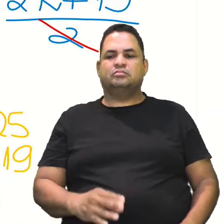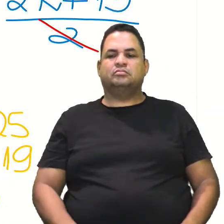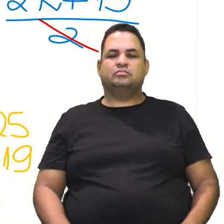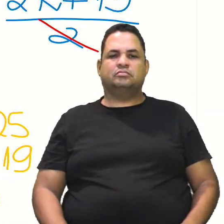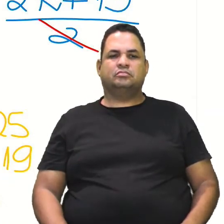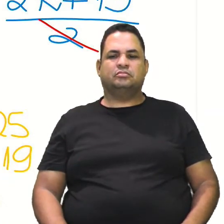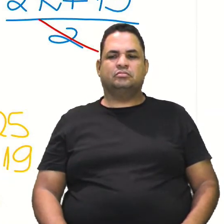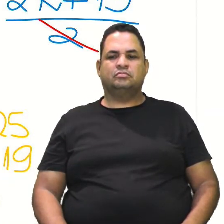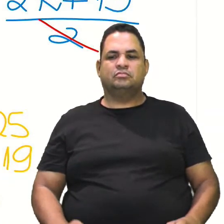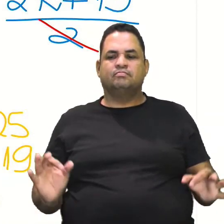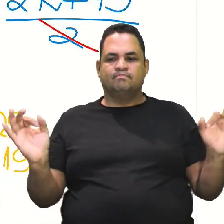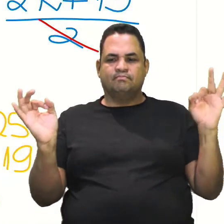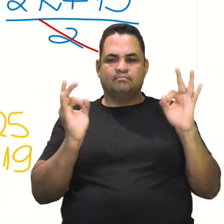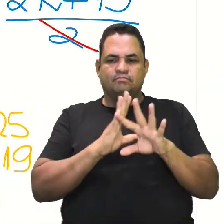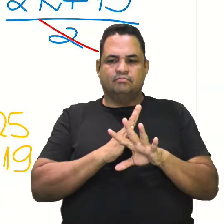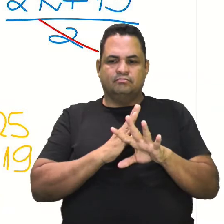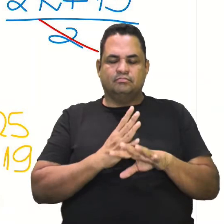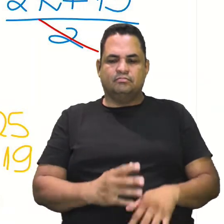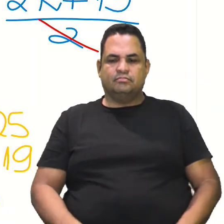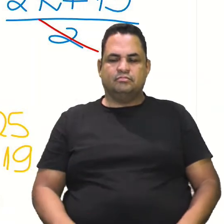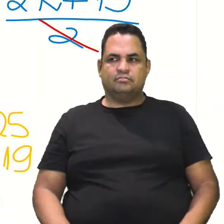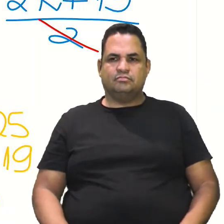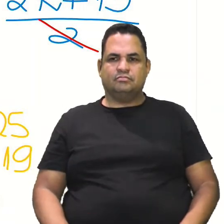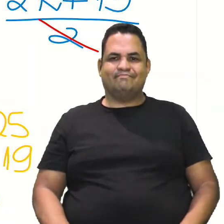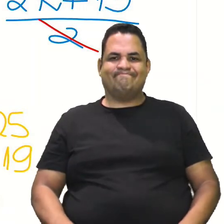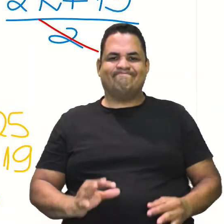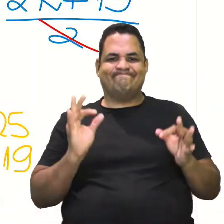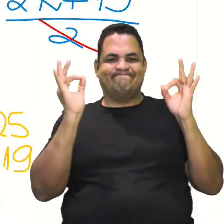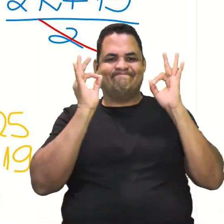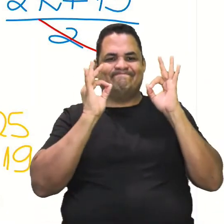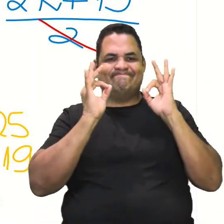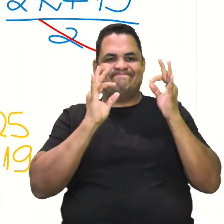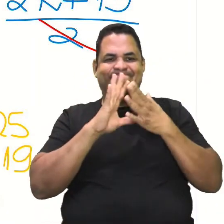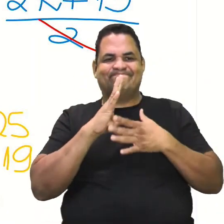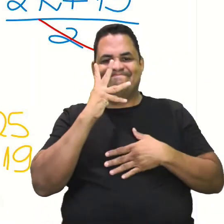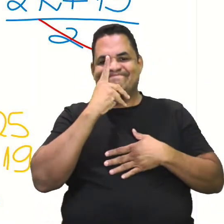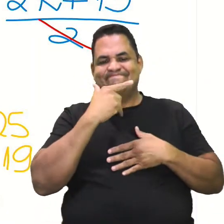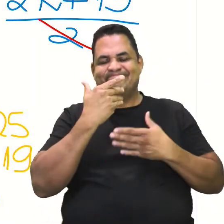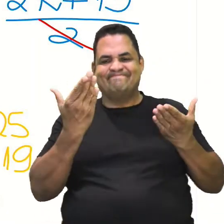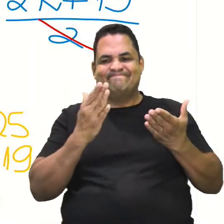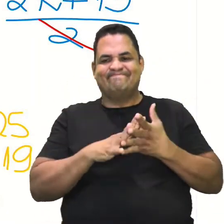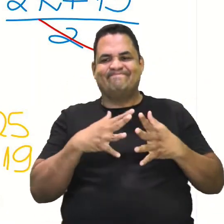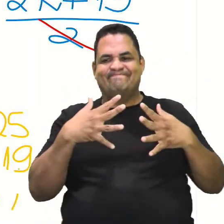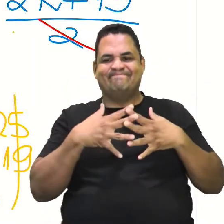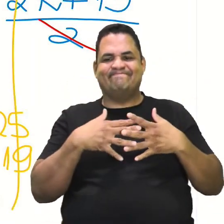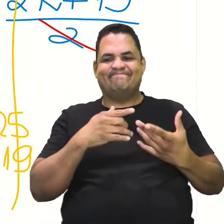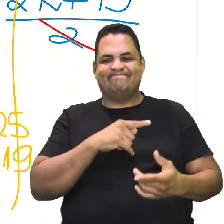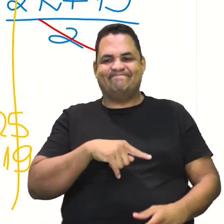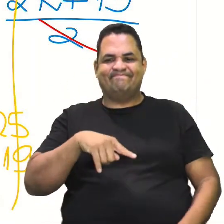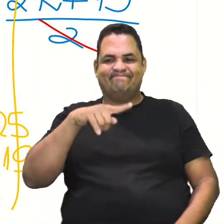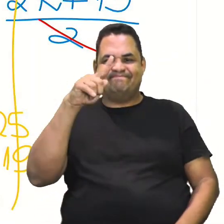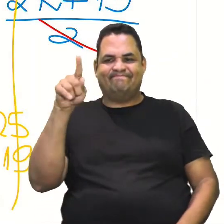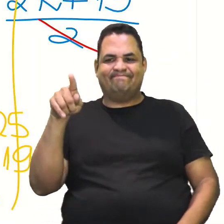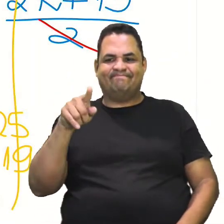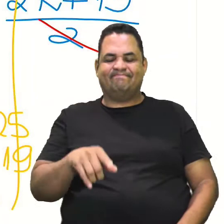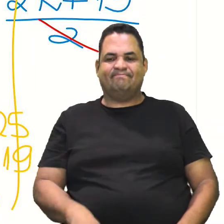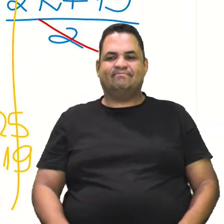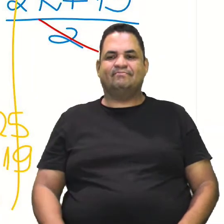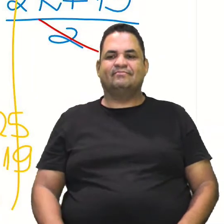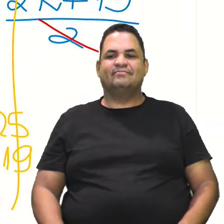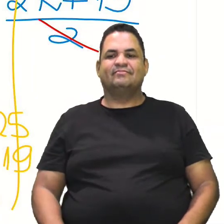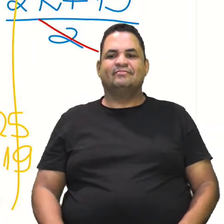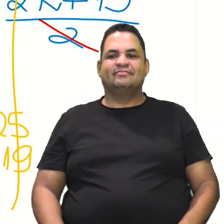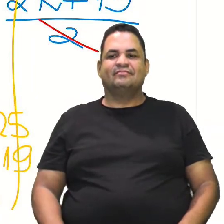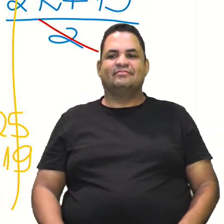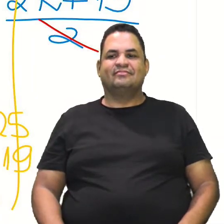3. 3. Pronto. Que lindo. Né? Ficou meio confuso, né? Daqui foi para cá, tá? Segue a cor,